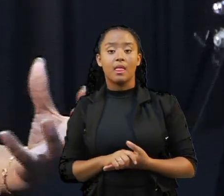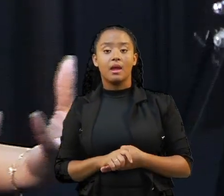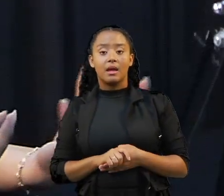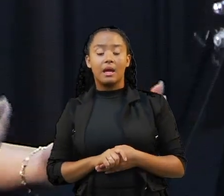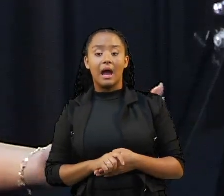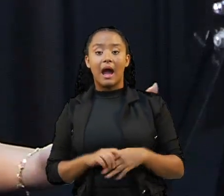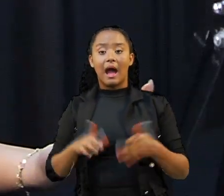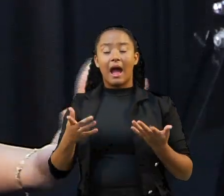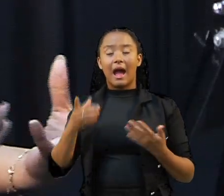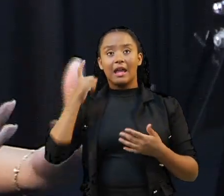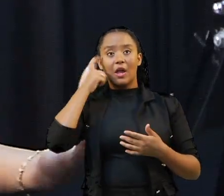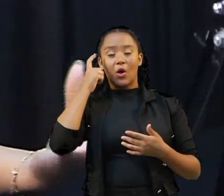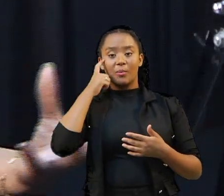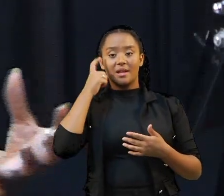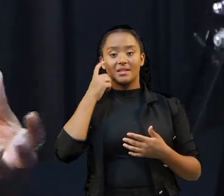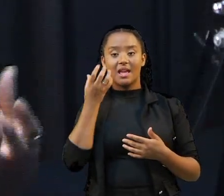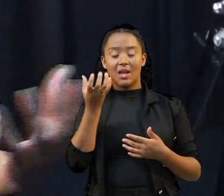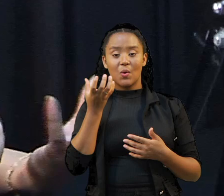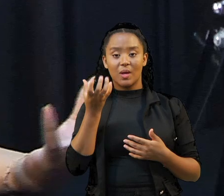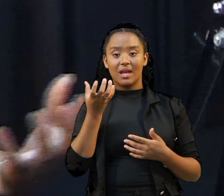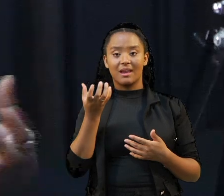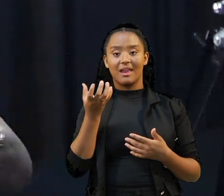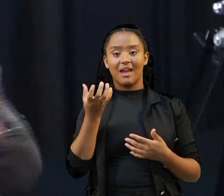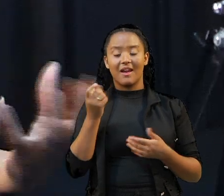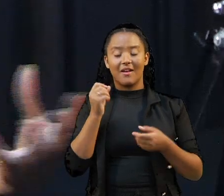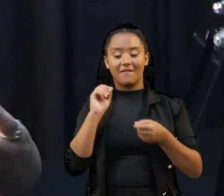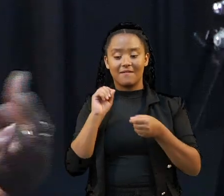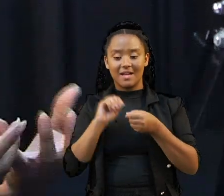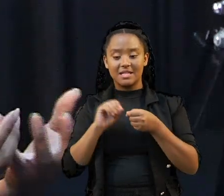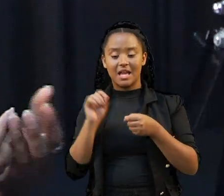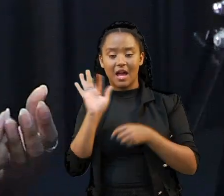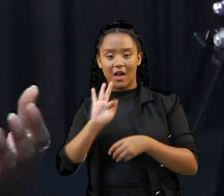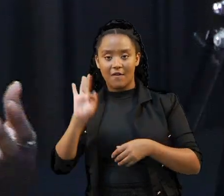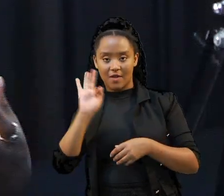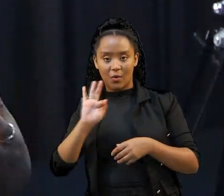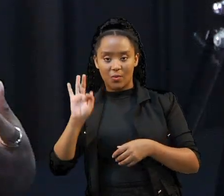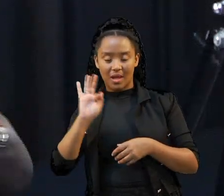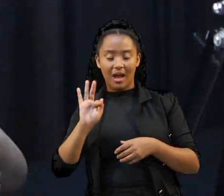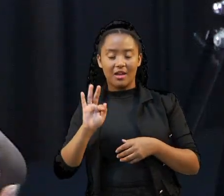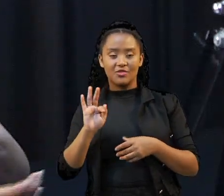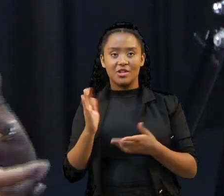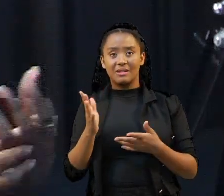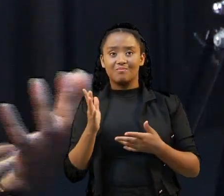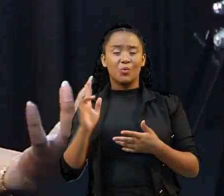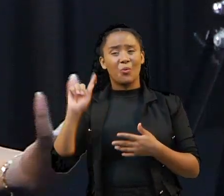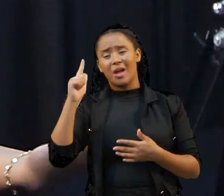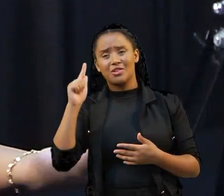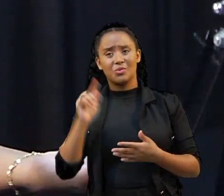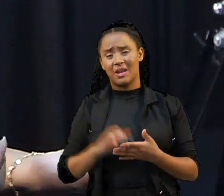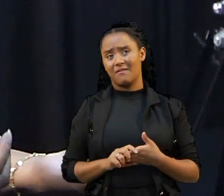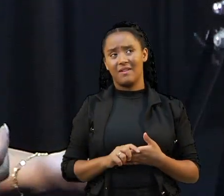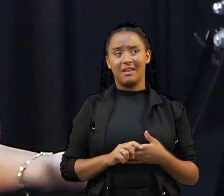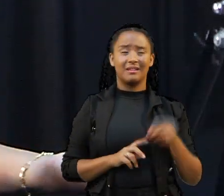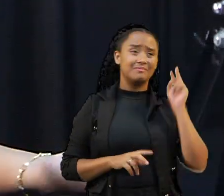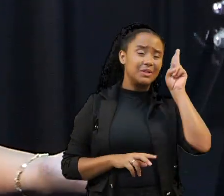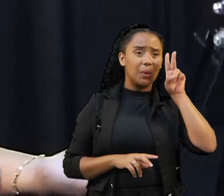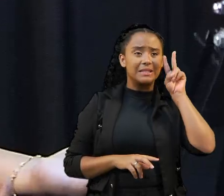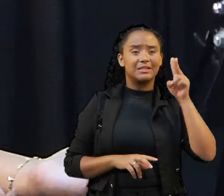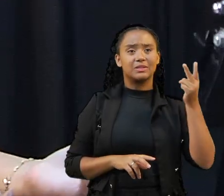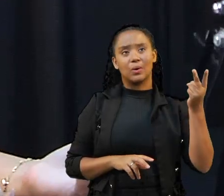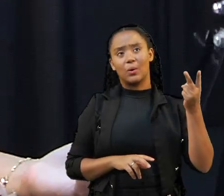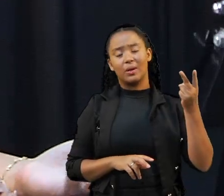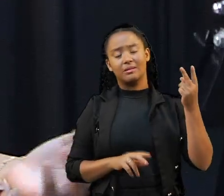fosse essas duas coisas juntas, só que não tinha, sabe? Eu não sabia, eu não queria fazer geografia, eu não queria fazer